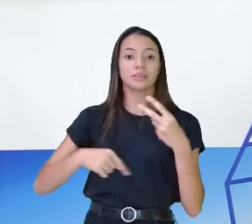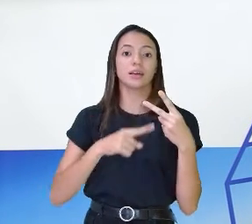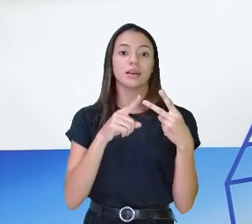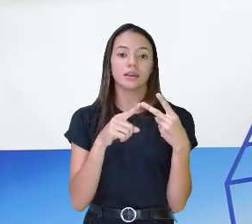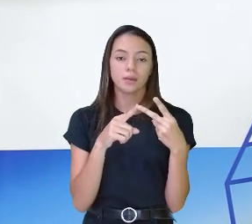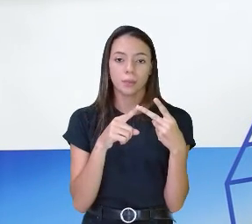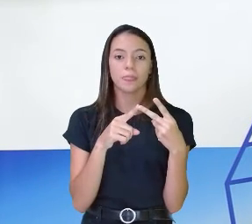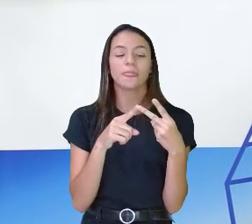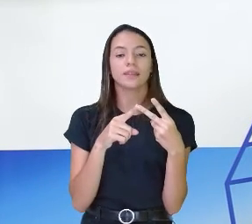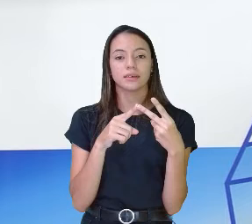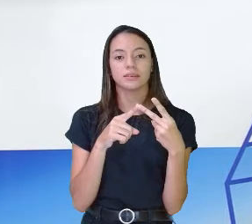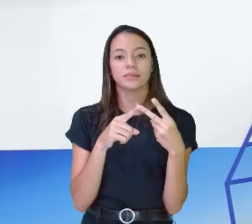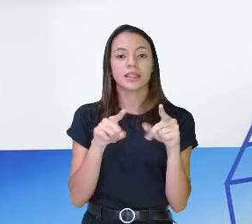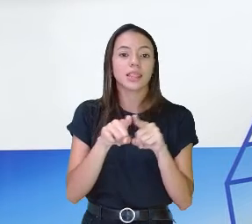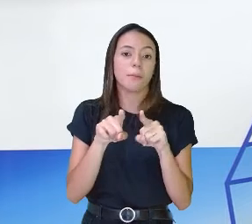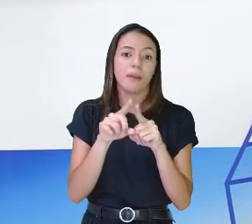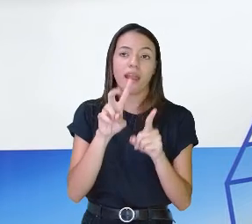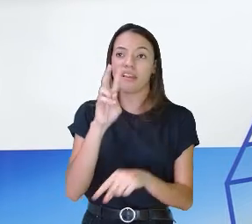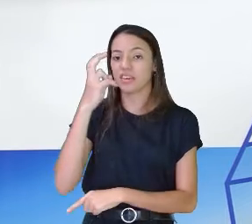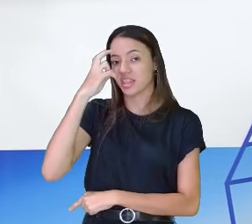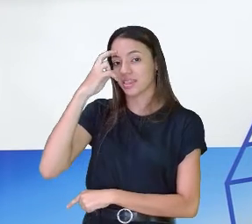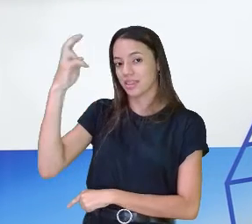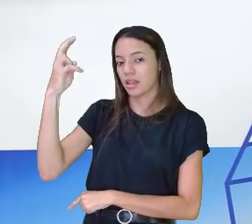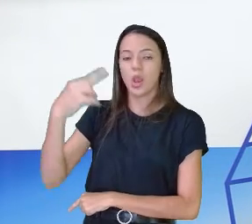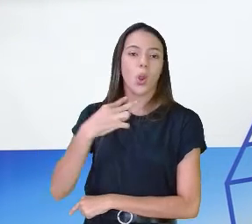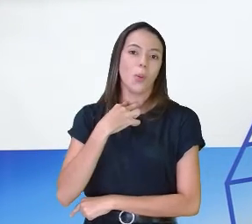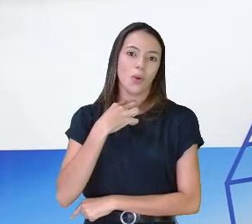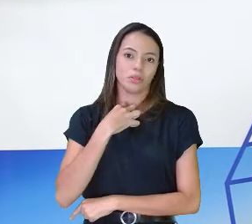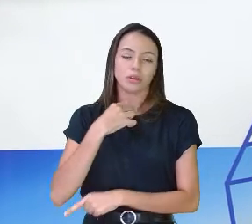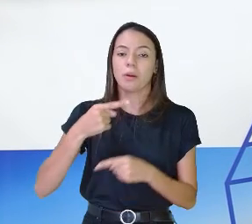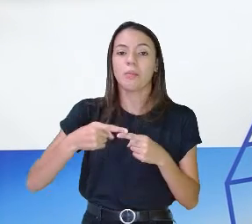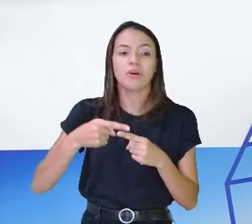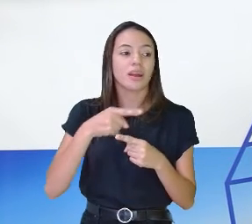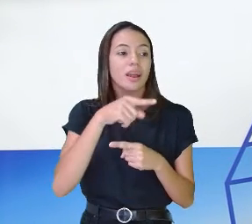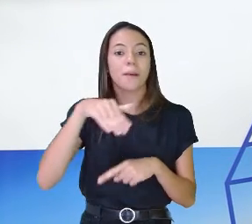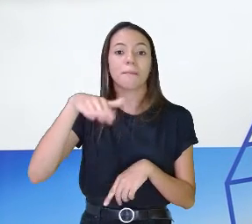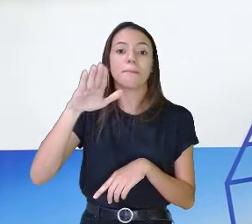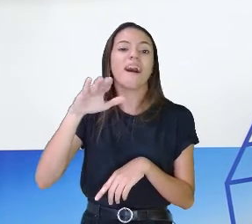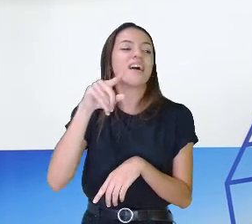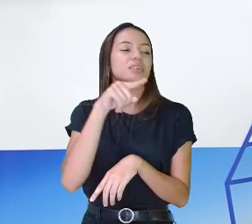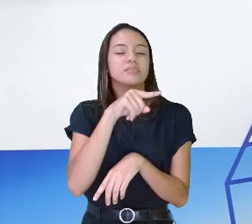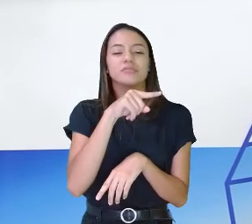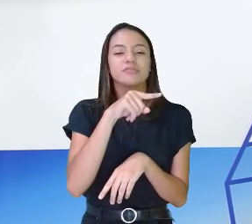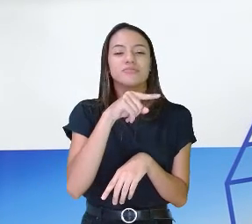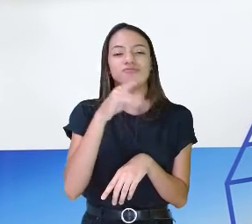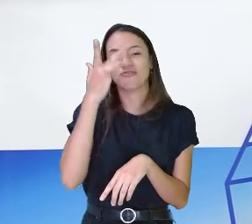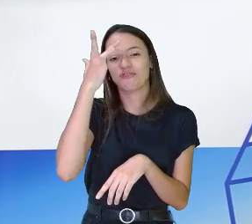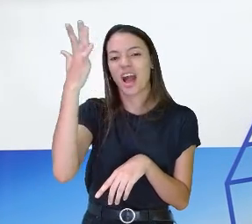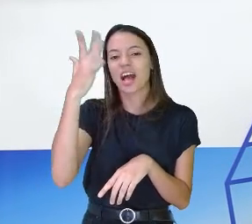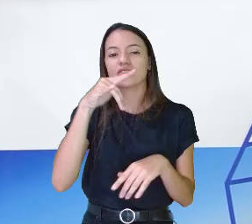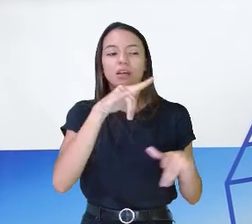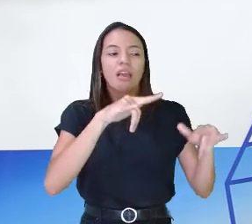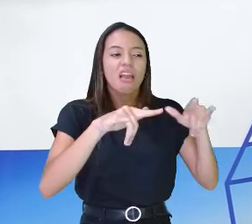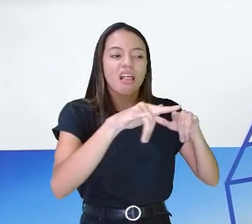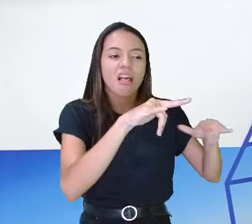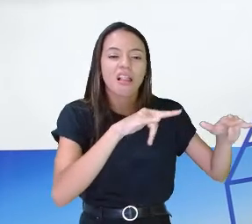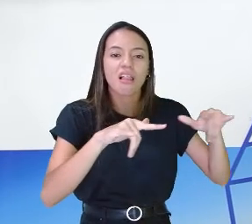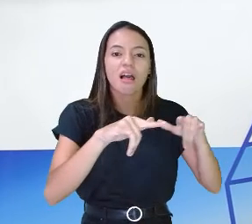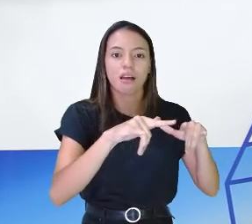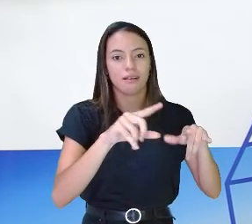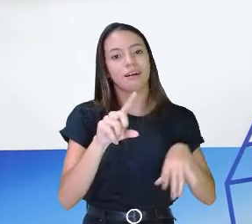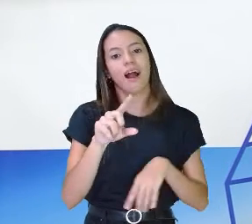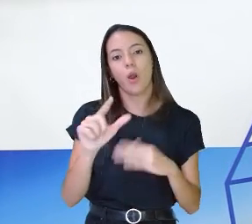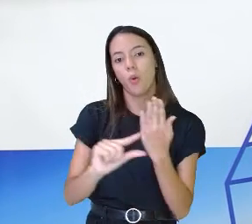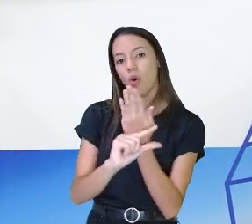uma aparente falta de inteligência, porque assim é mais fácil da gente manipular as pessoas, né? E aí ele vai sendo bastante